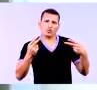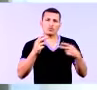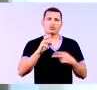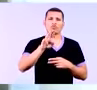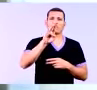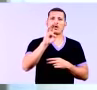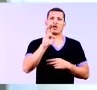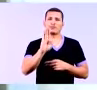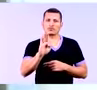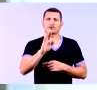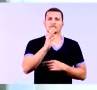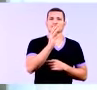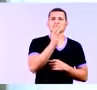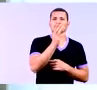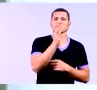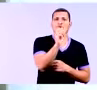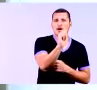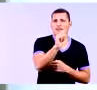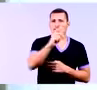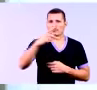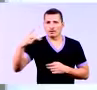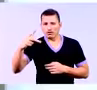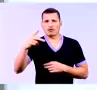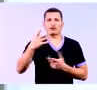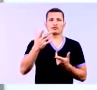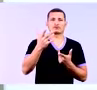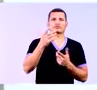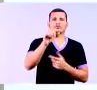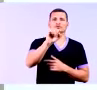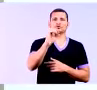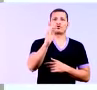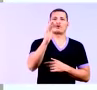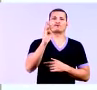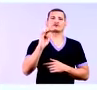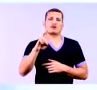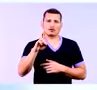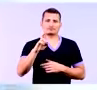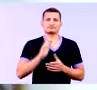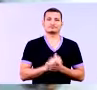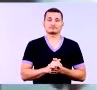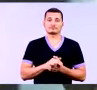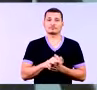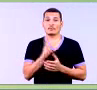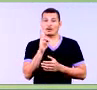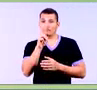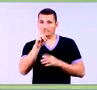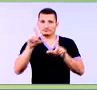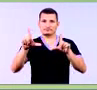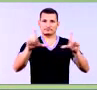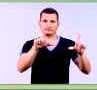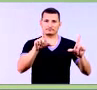aplicações, softwares e sistemas web. Hoje, vamos à lousa. Nós vamos ver